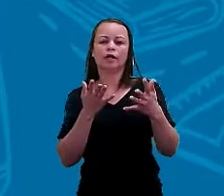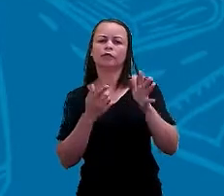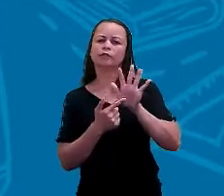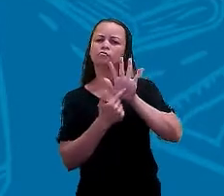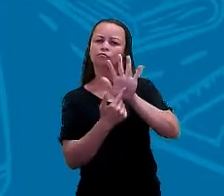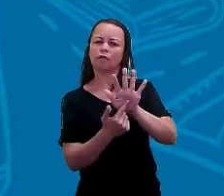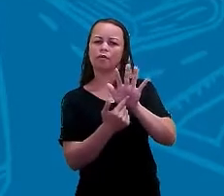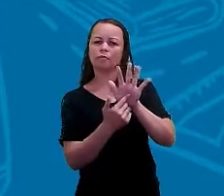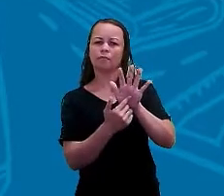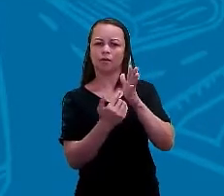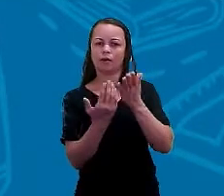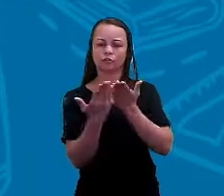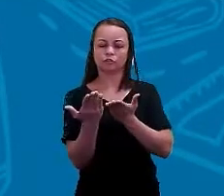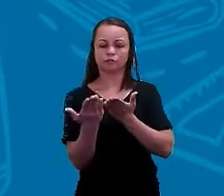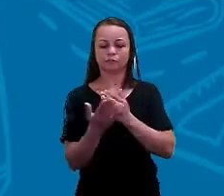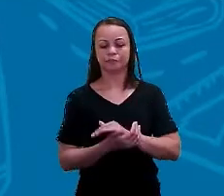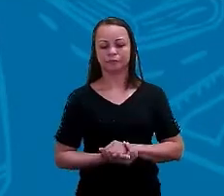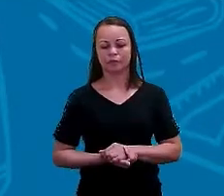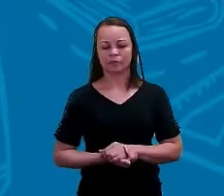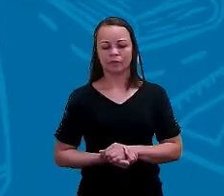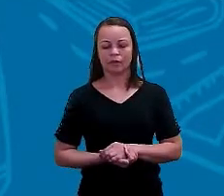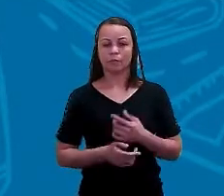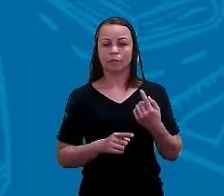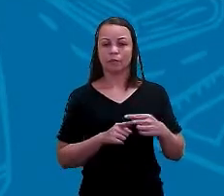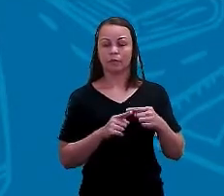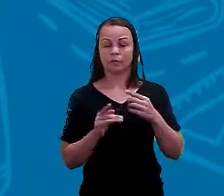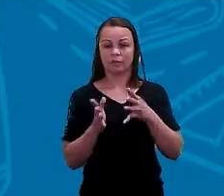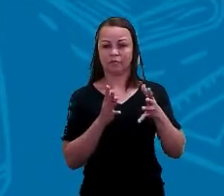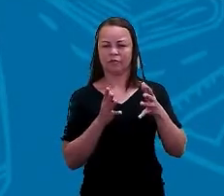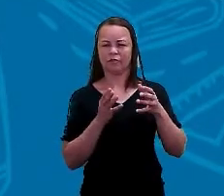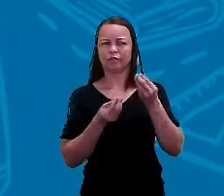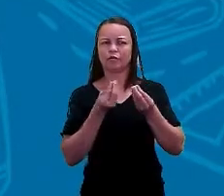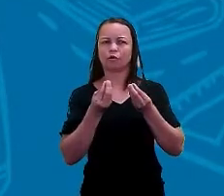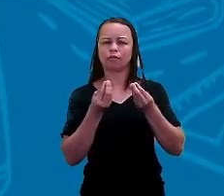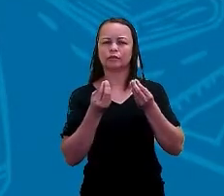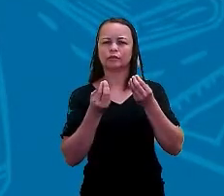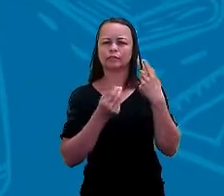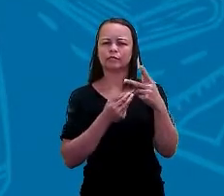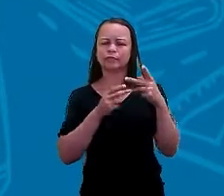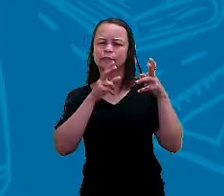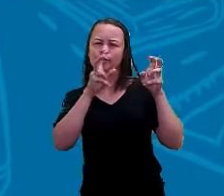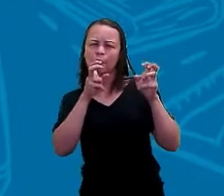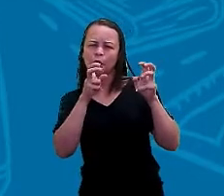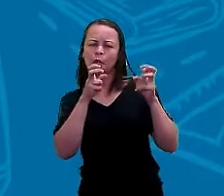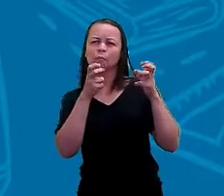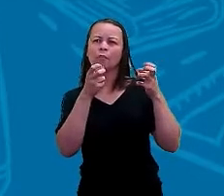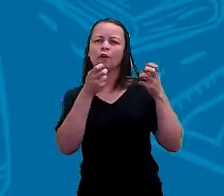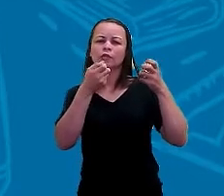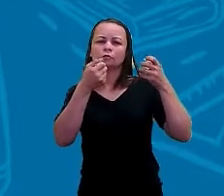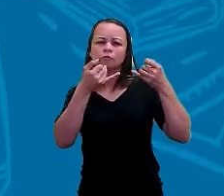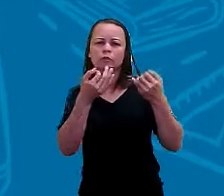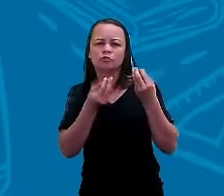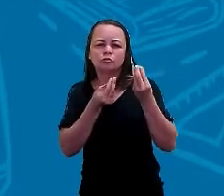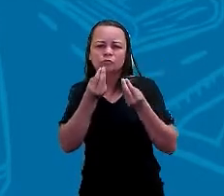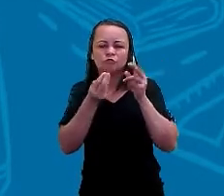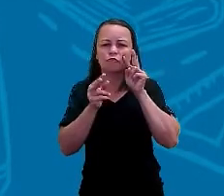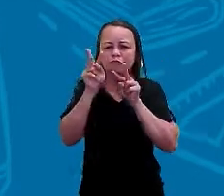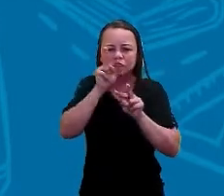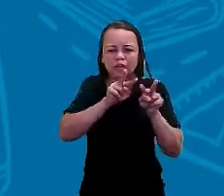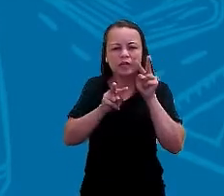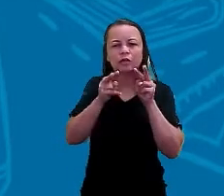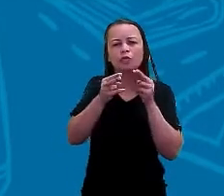nessa organização, porque vai fazer com que você veja esse assunto de uma forma mais palatável, de uma forma mais tangível,